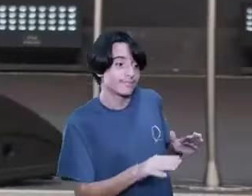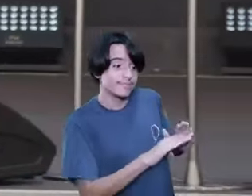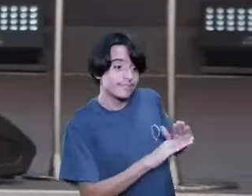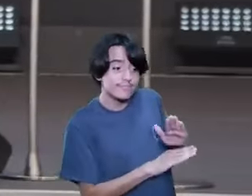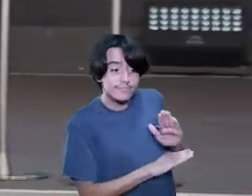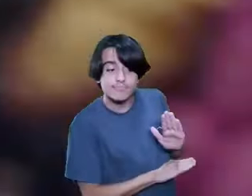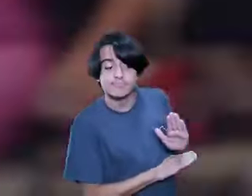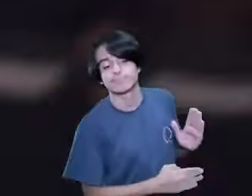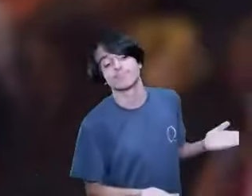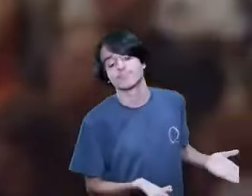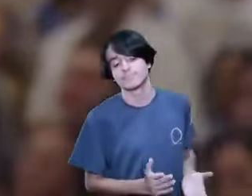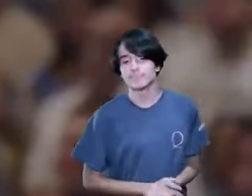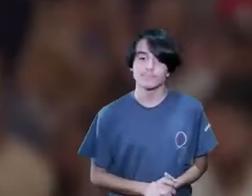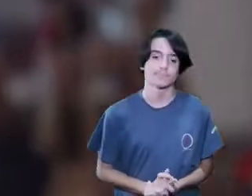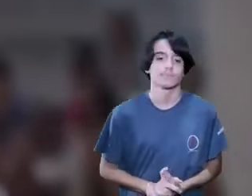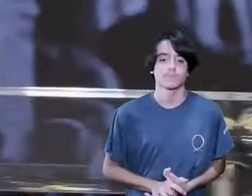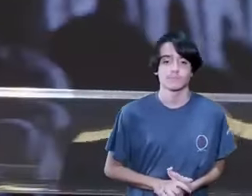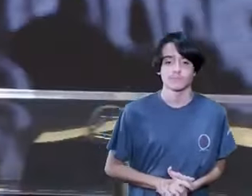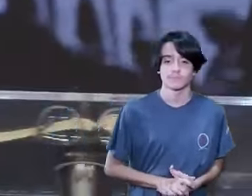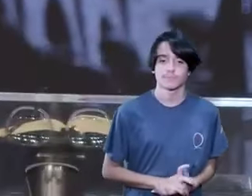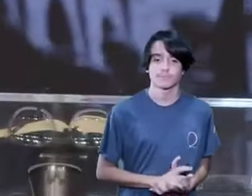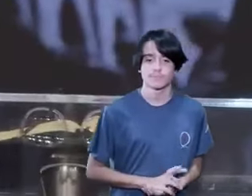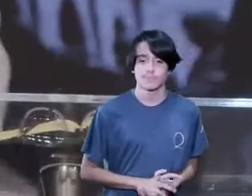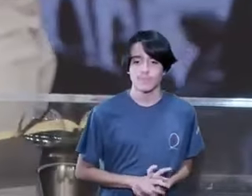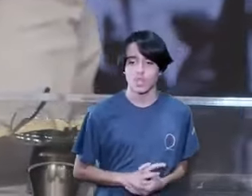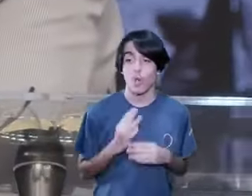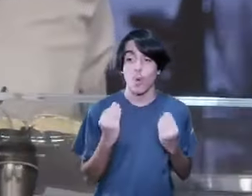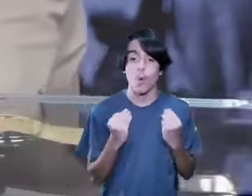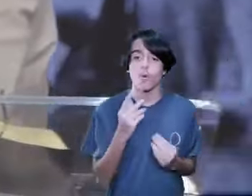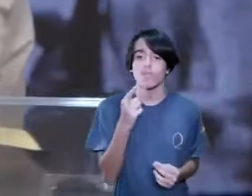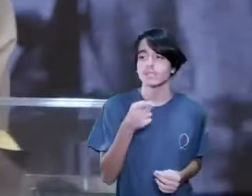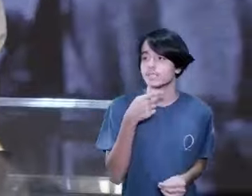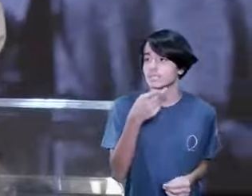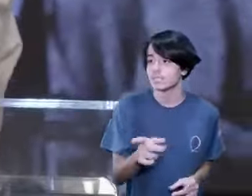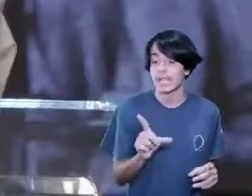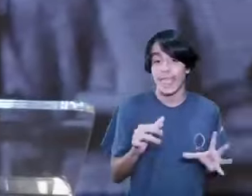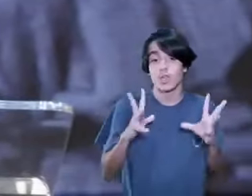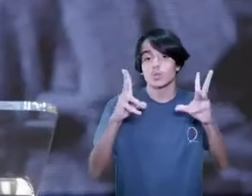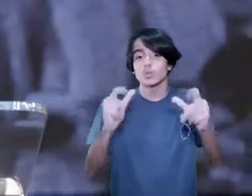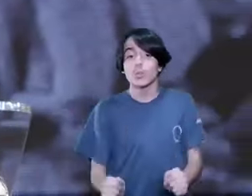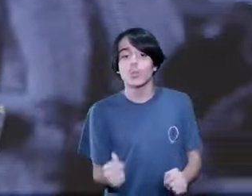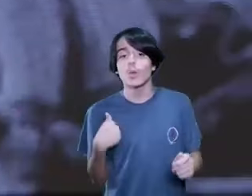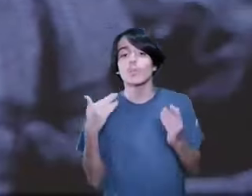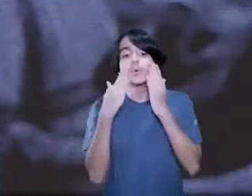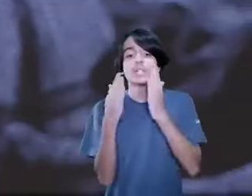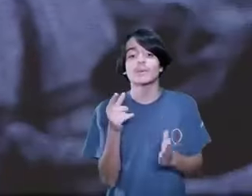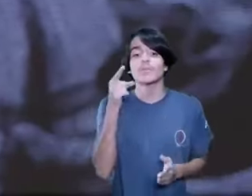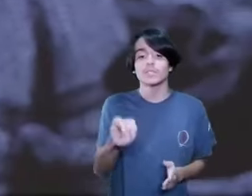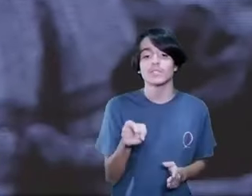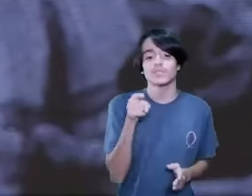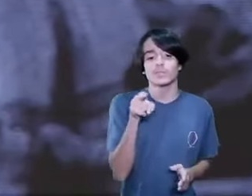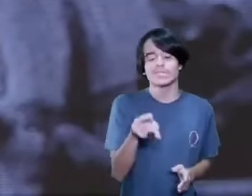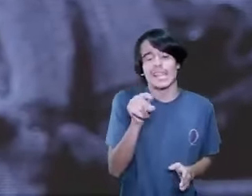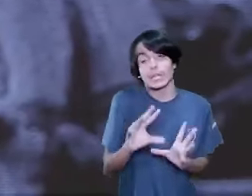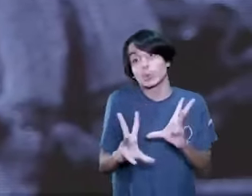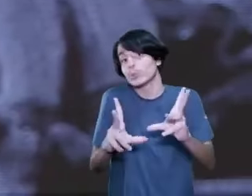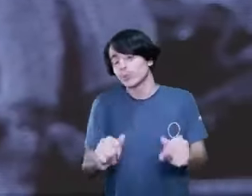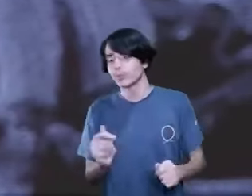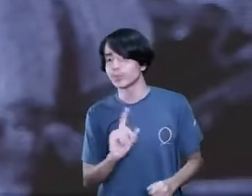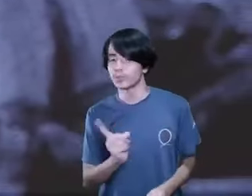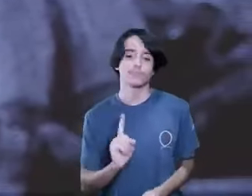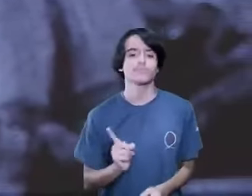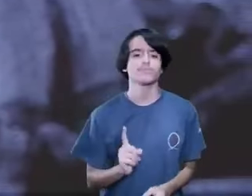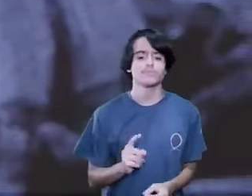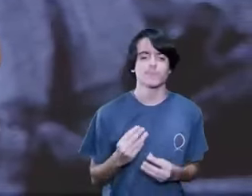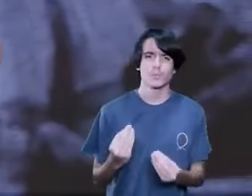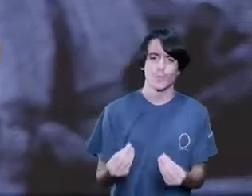tem mais coisa. Como você está dizendo que é tudo, eu vou mostrar para você que você não é esse tudo todo.